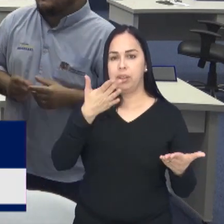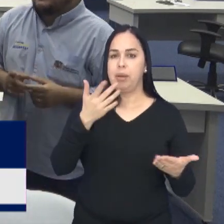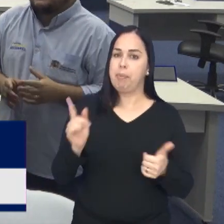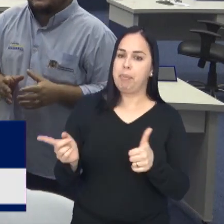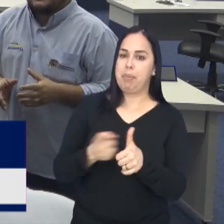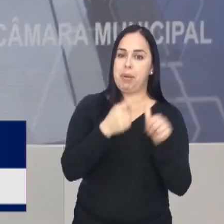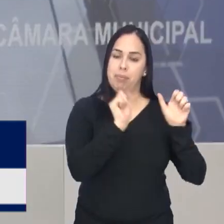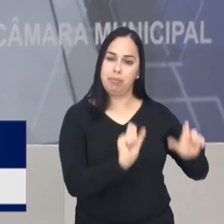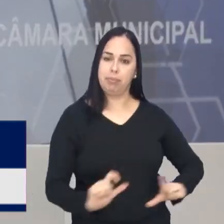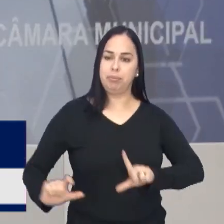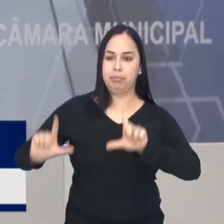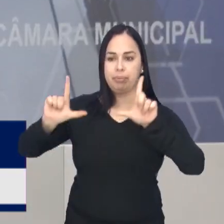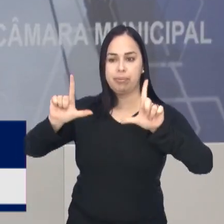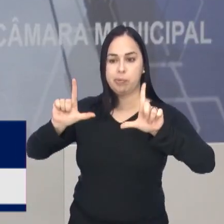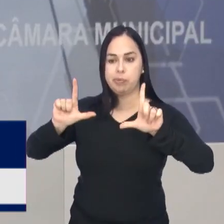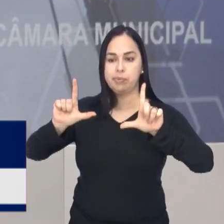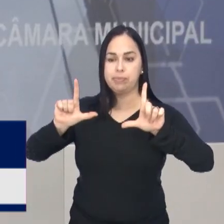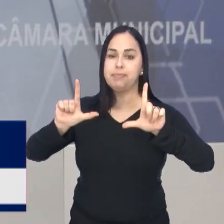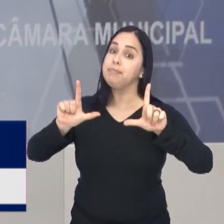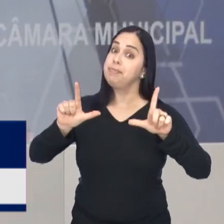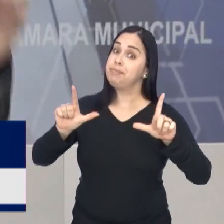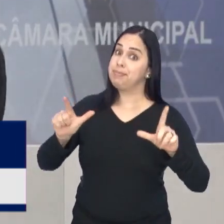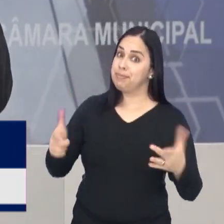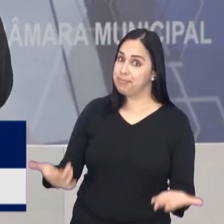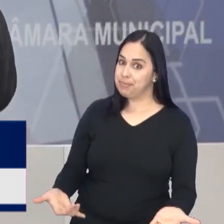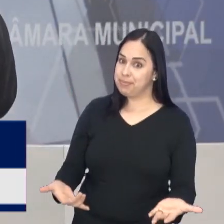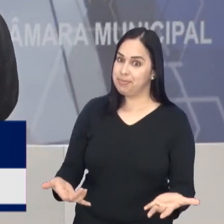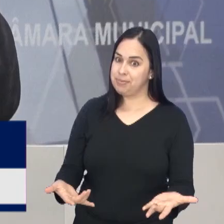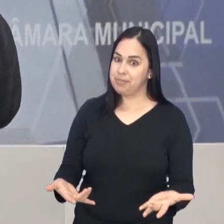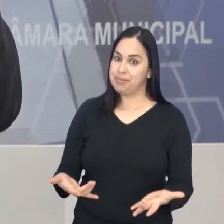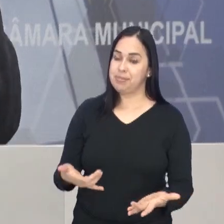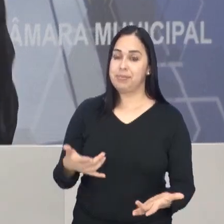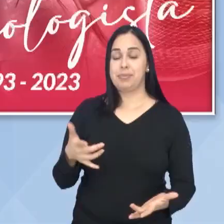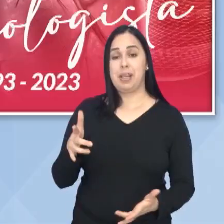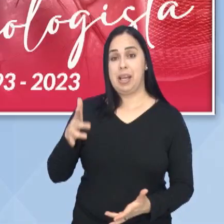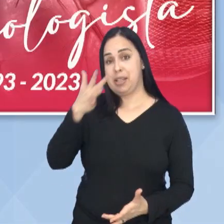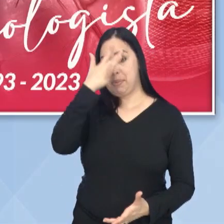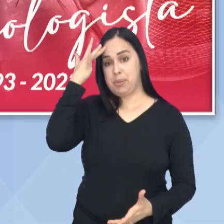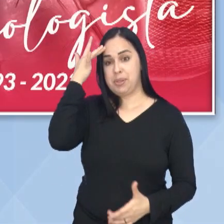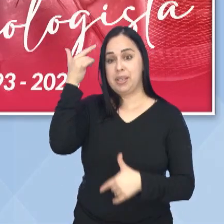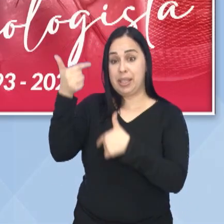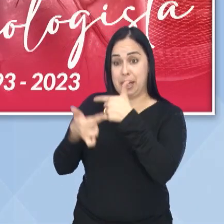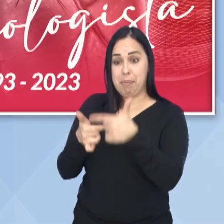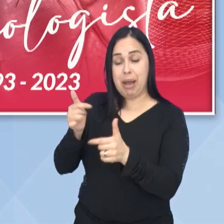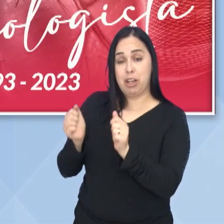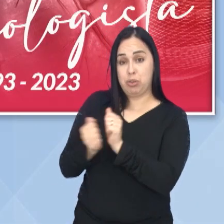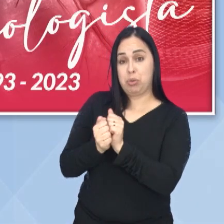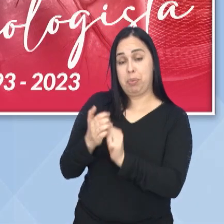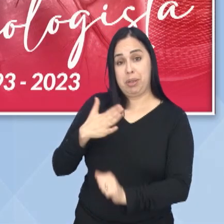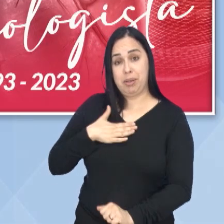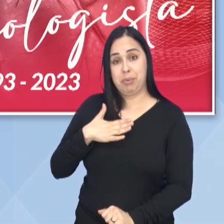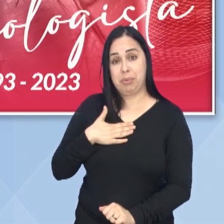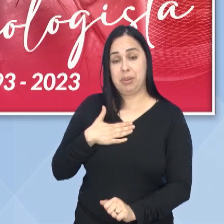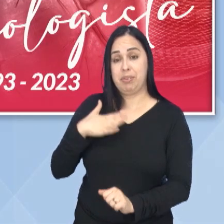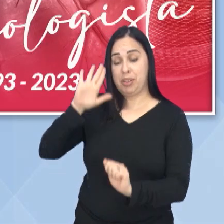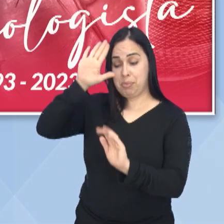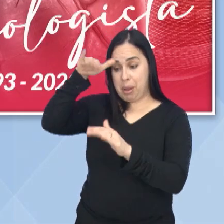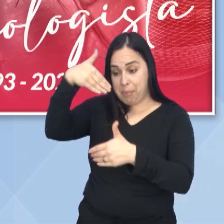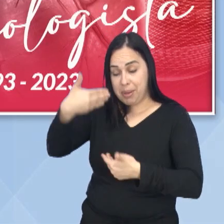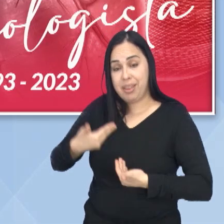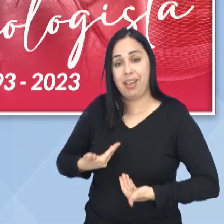Primeira imagem, por favor. Bom, aí o pessoal do meu gabinete que fez essa homenagem aí para mim,